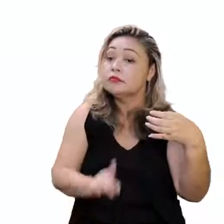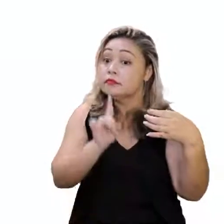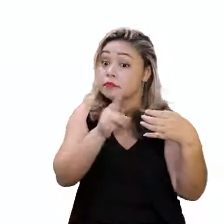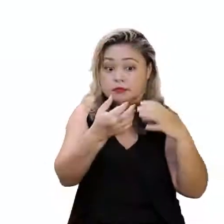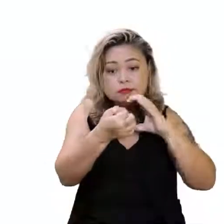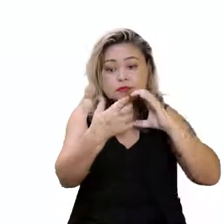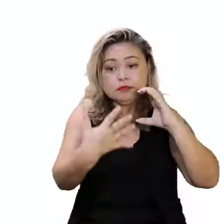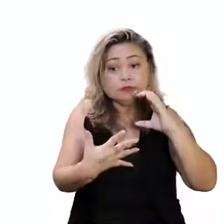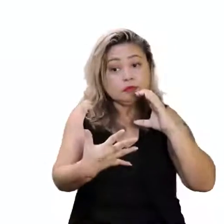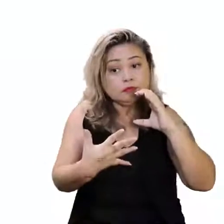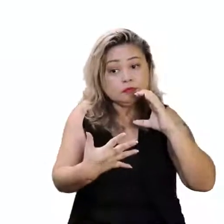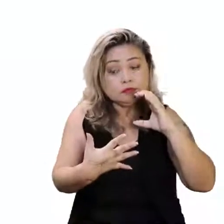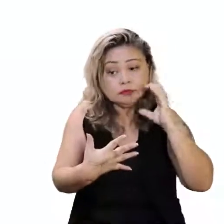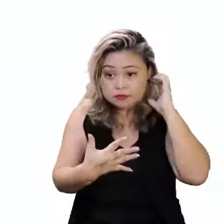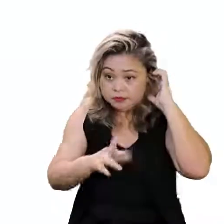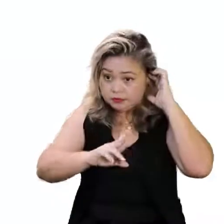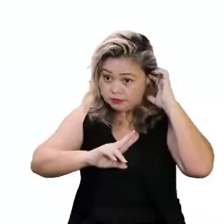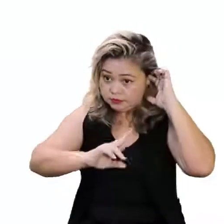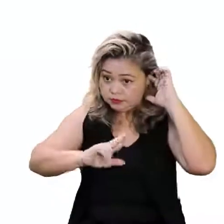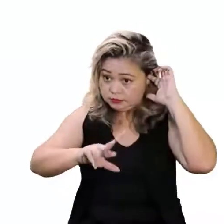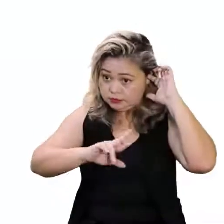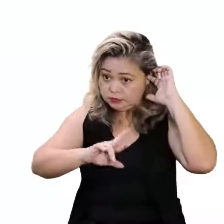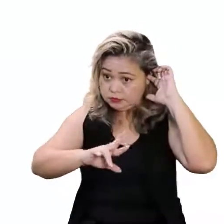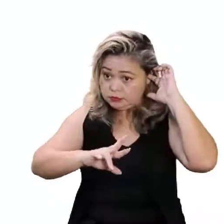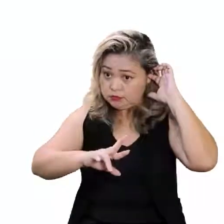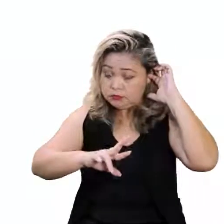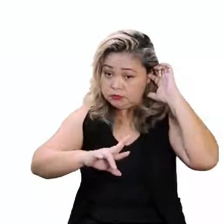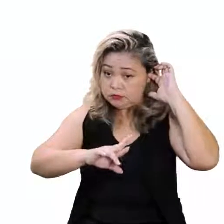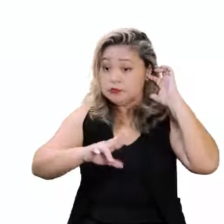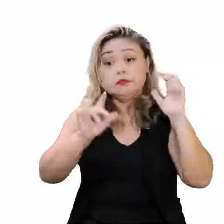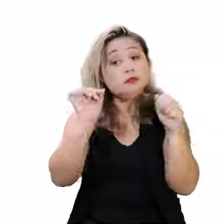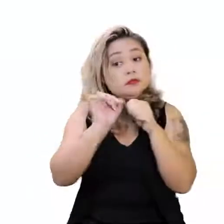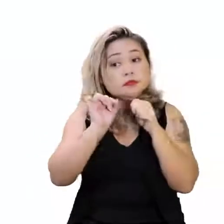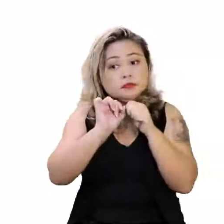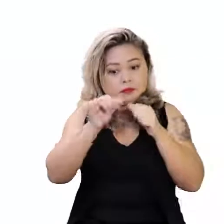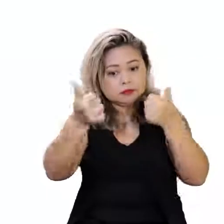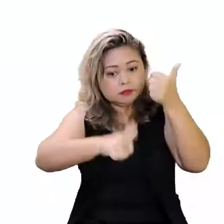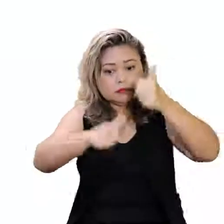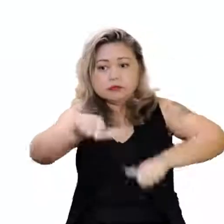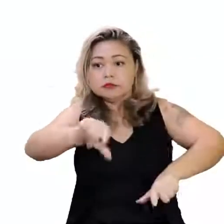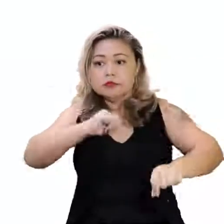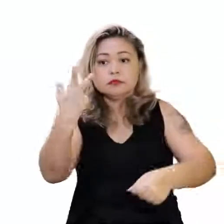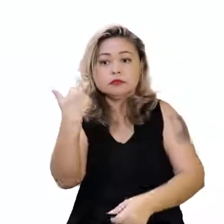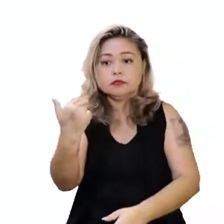essas características diferentes fazem com que a seleção natural